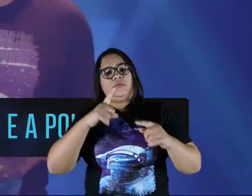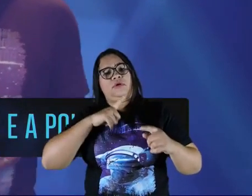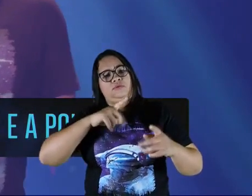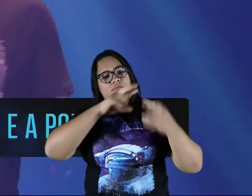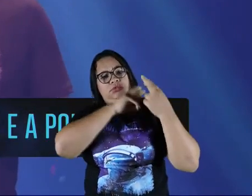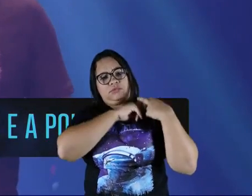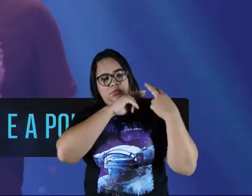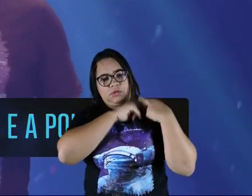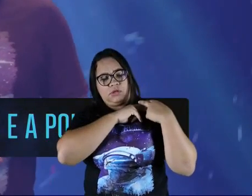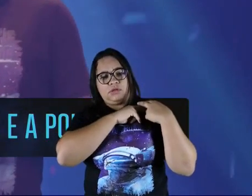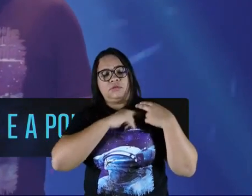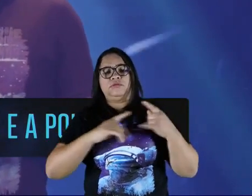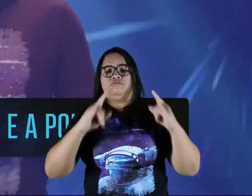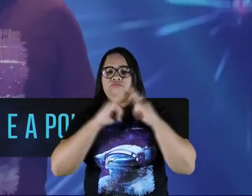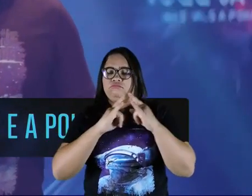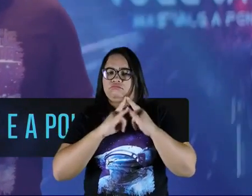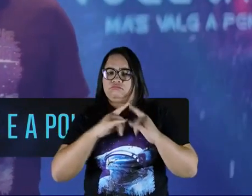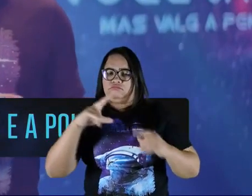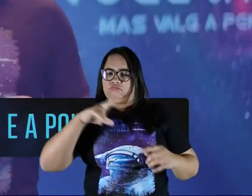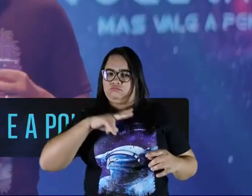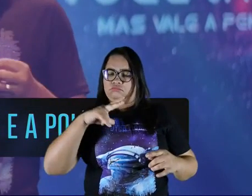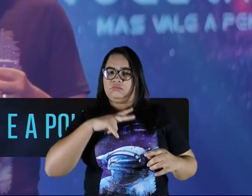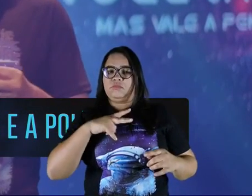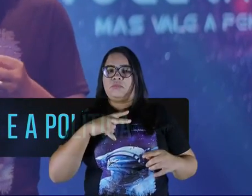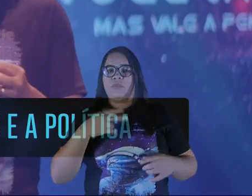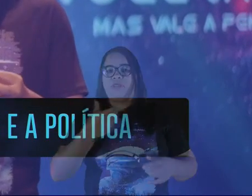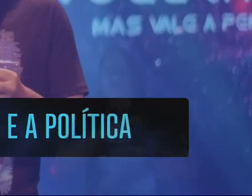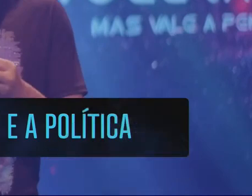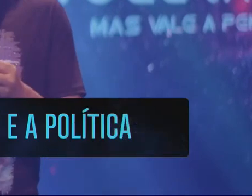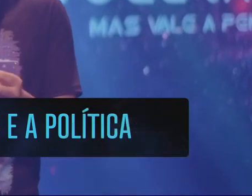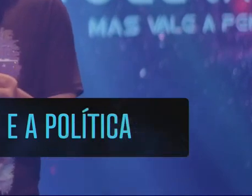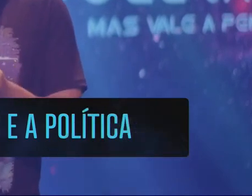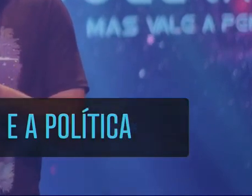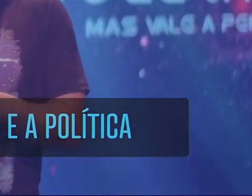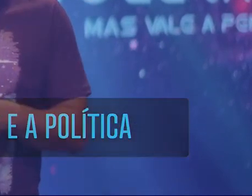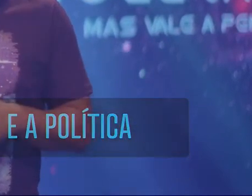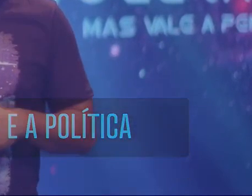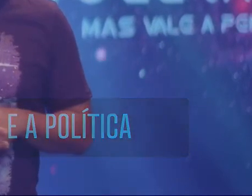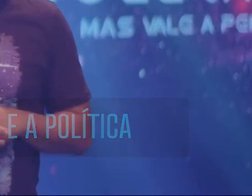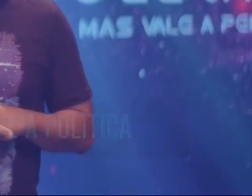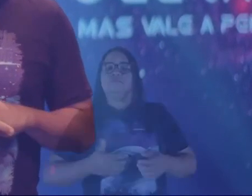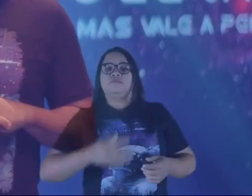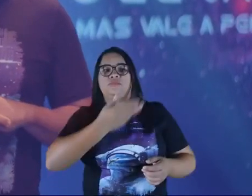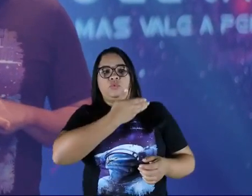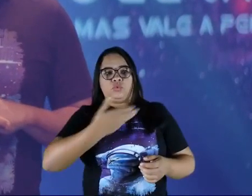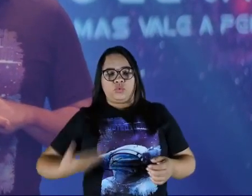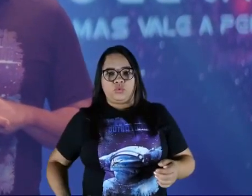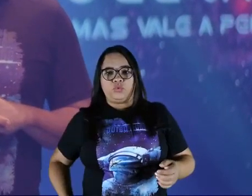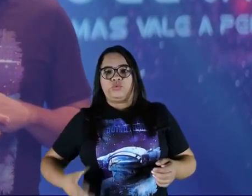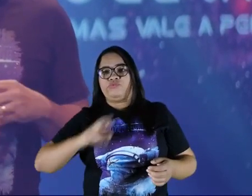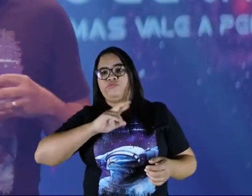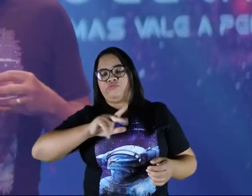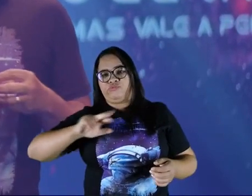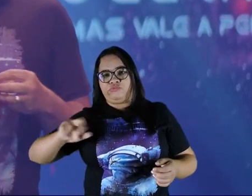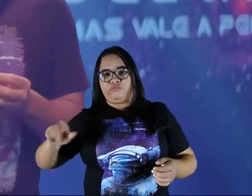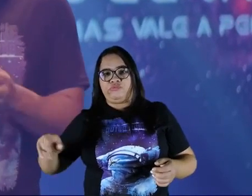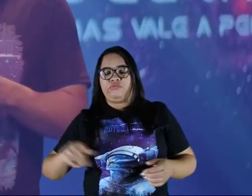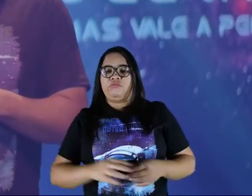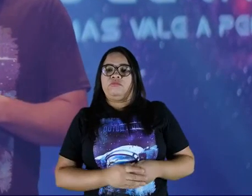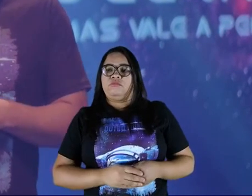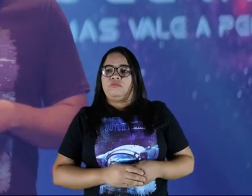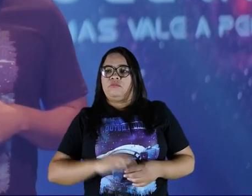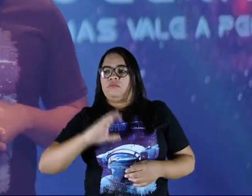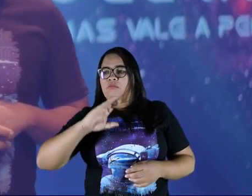institucionais e individuais a fim de desenvolver uma relação saudável com os governos, né? Claro,